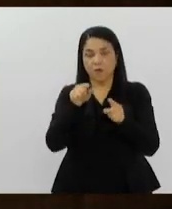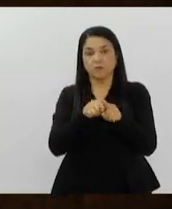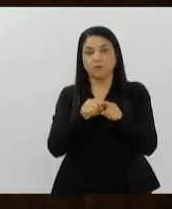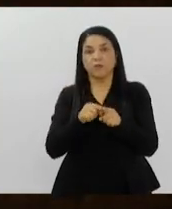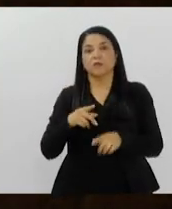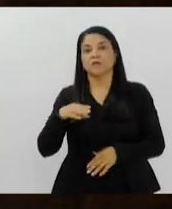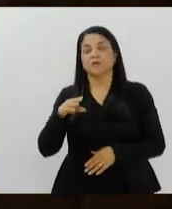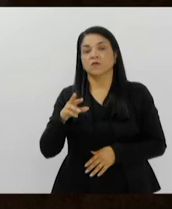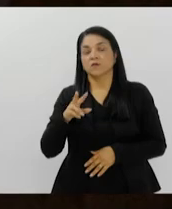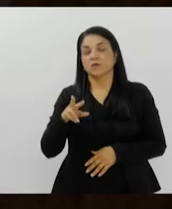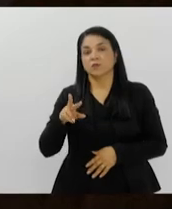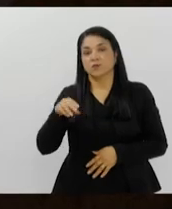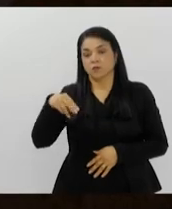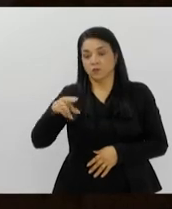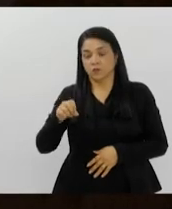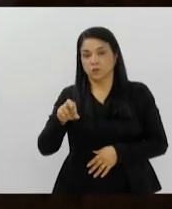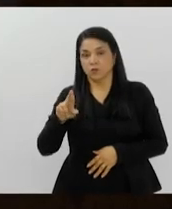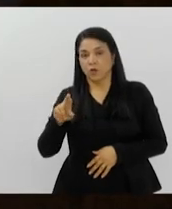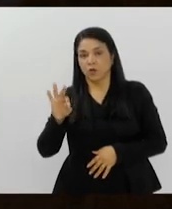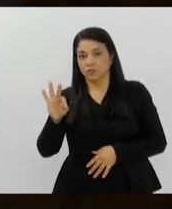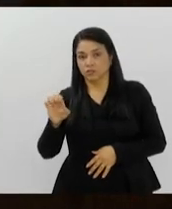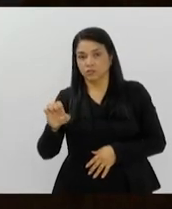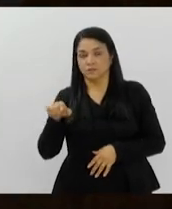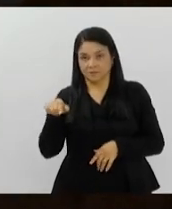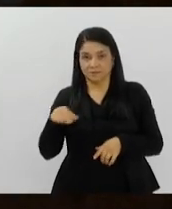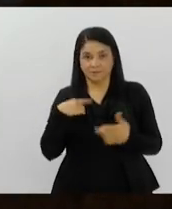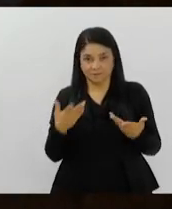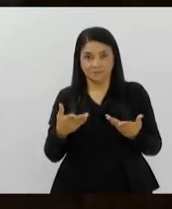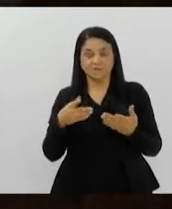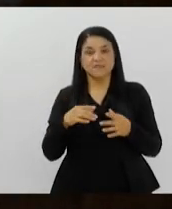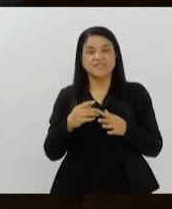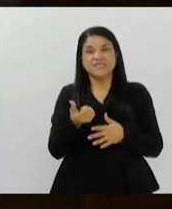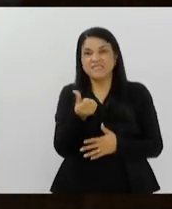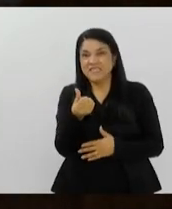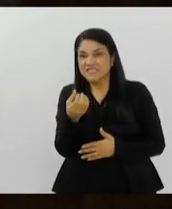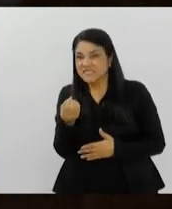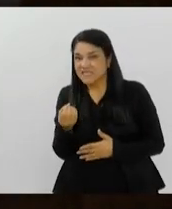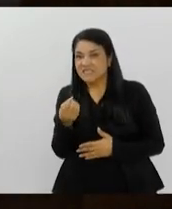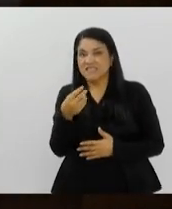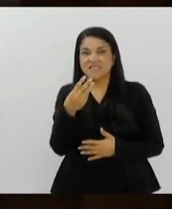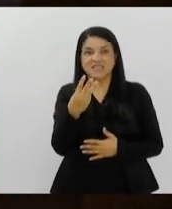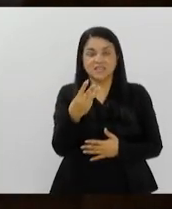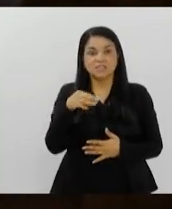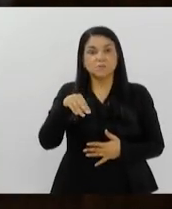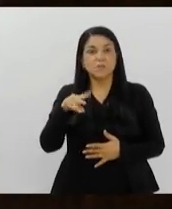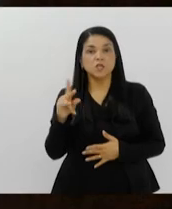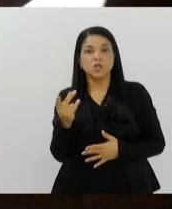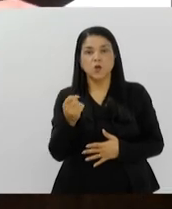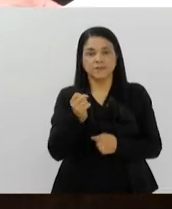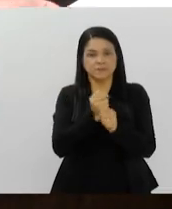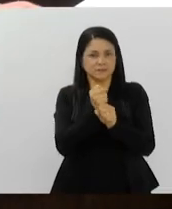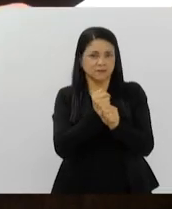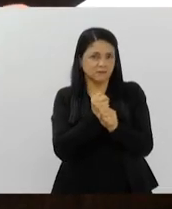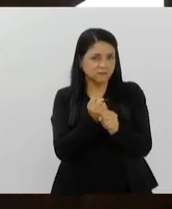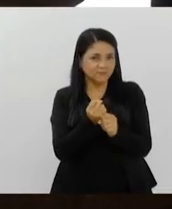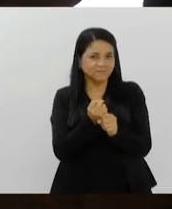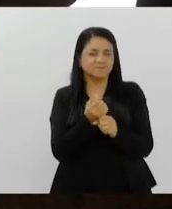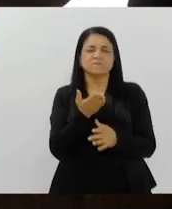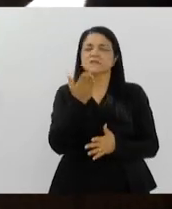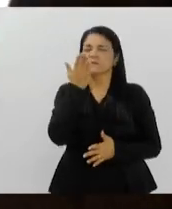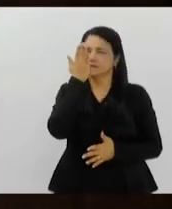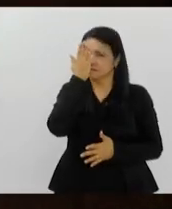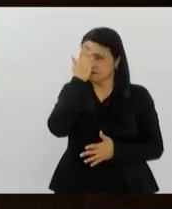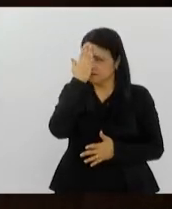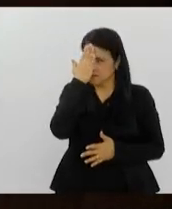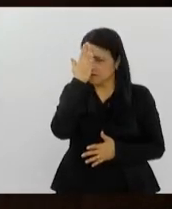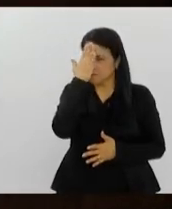de 1 milhão e meio por mês para quase 6 milhões por mês, totalizando 63 milhões de reais ao ano. Nós sabemos que isso já